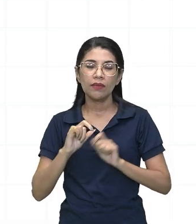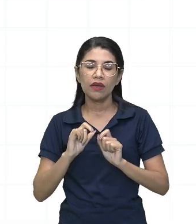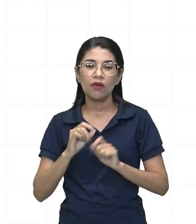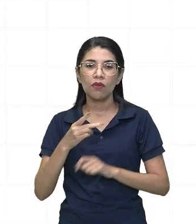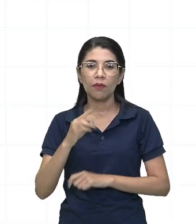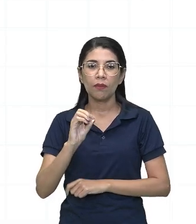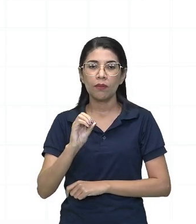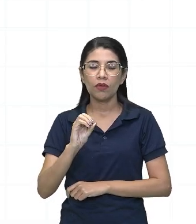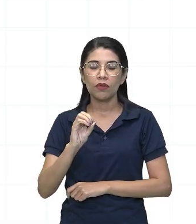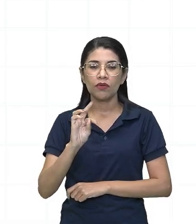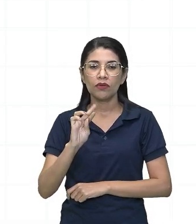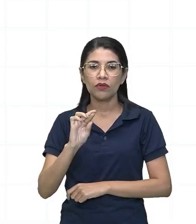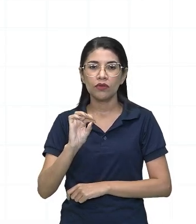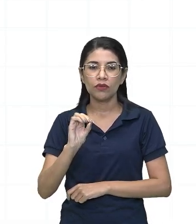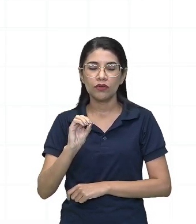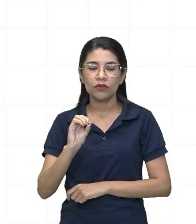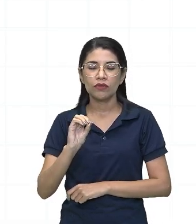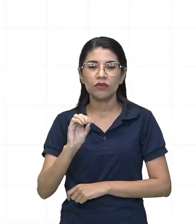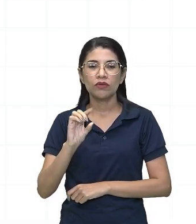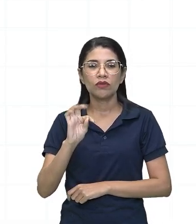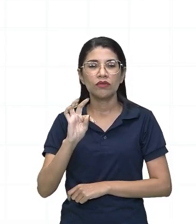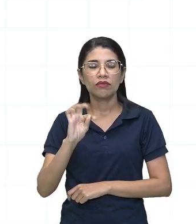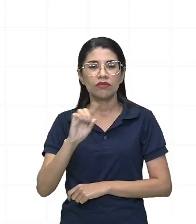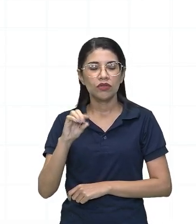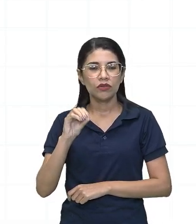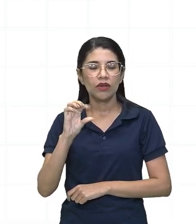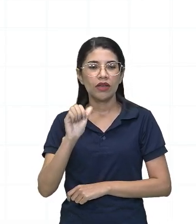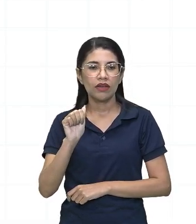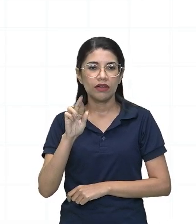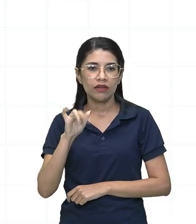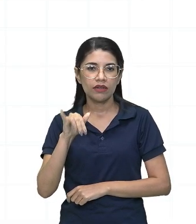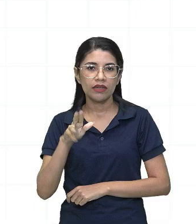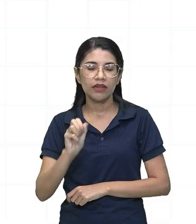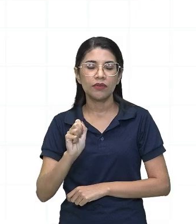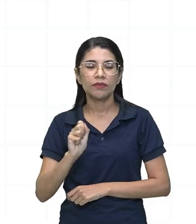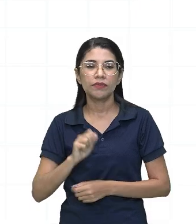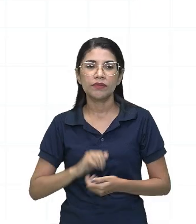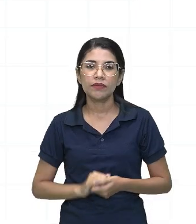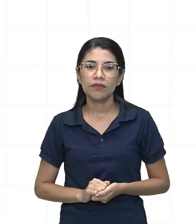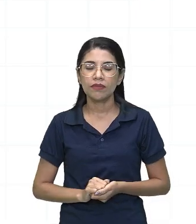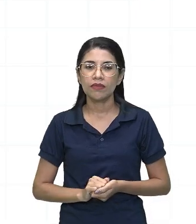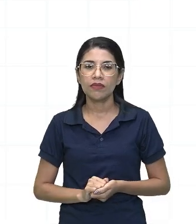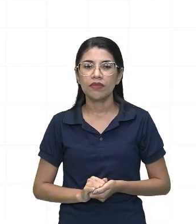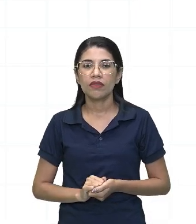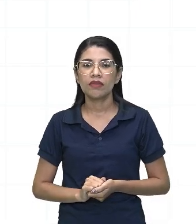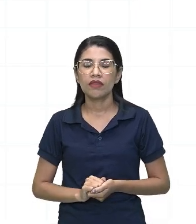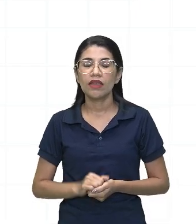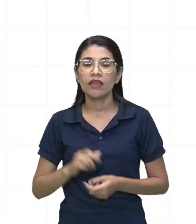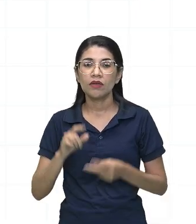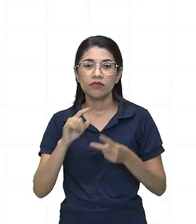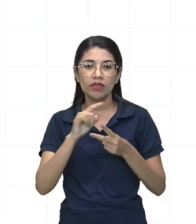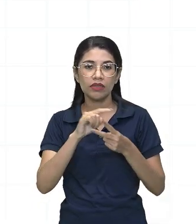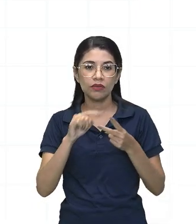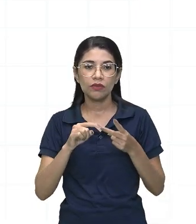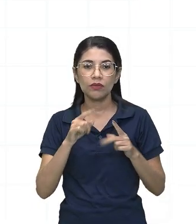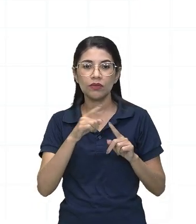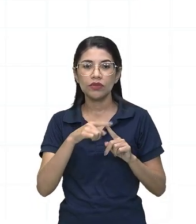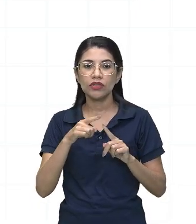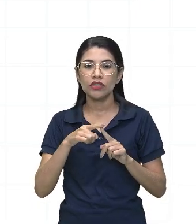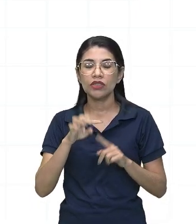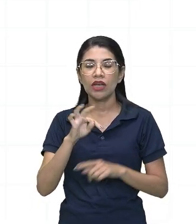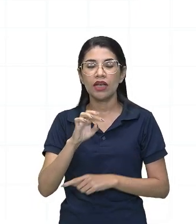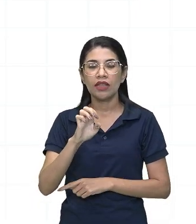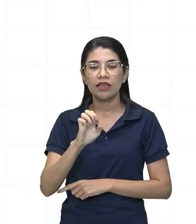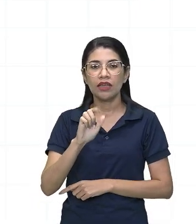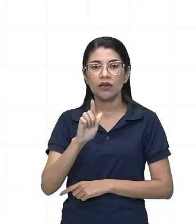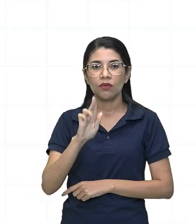gênero Leishmania, né? Então nós temos a leishmaniose sendo dividida em leishmaniose